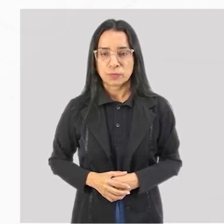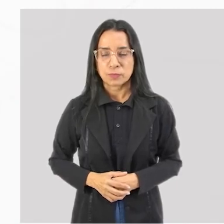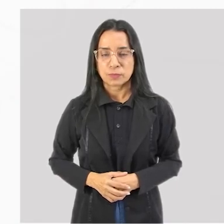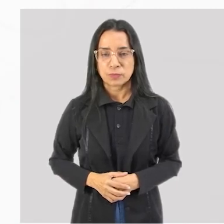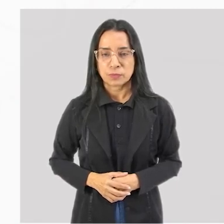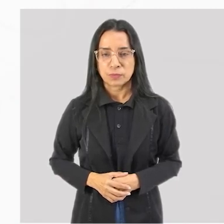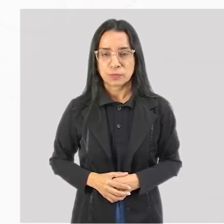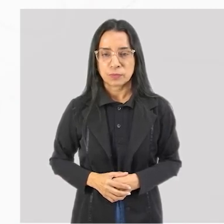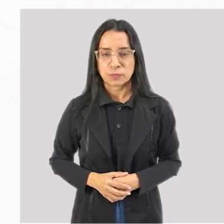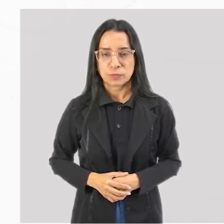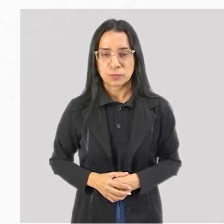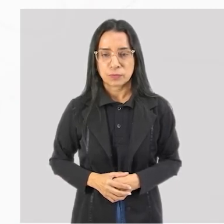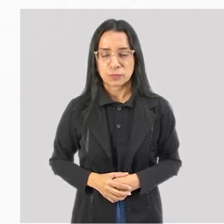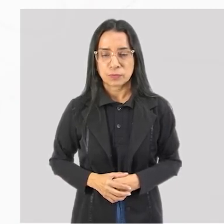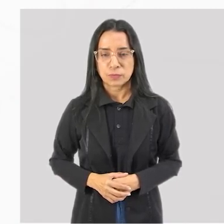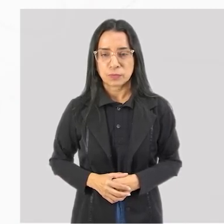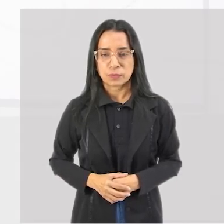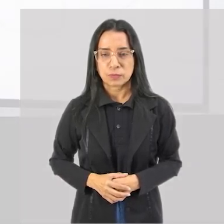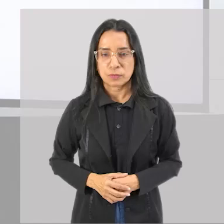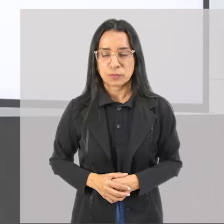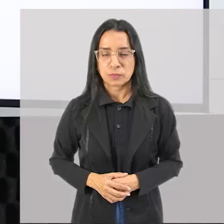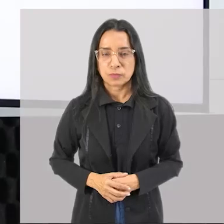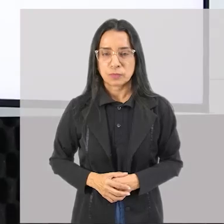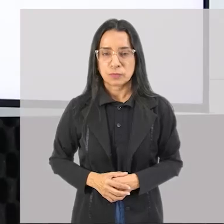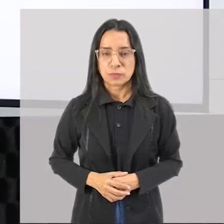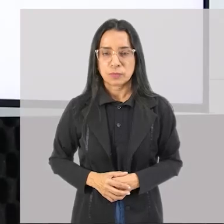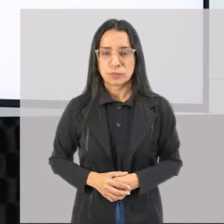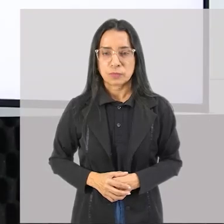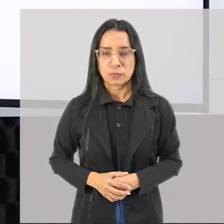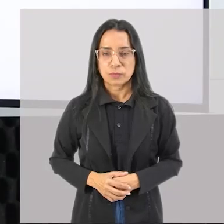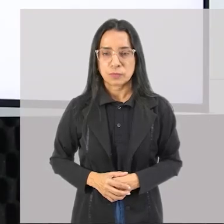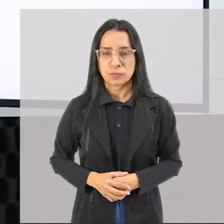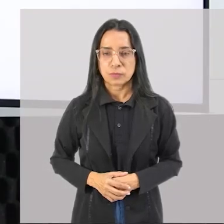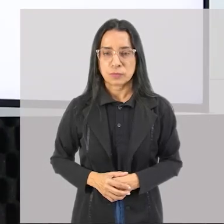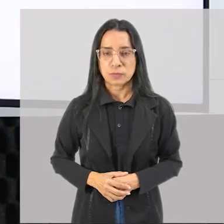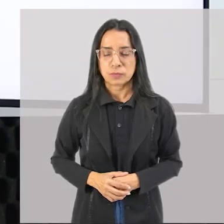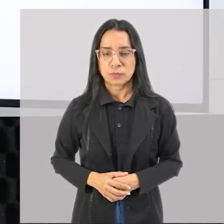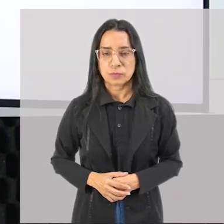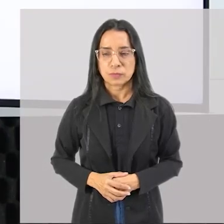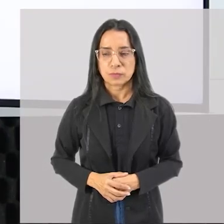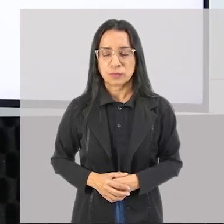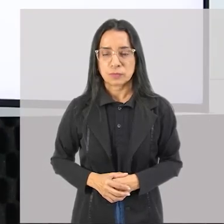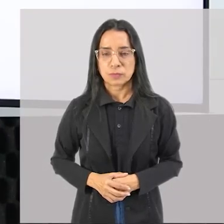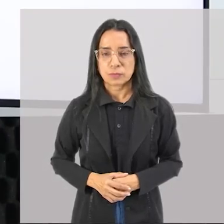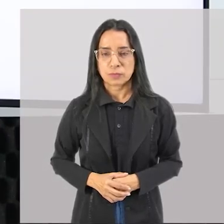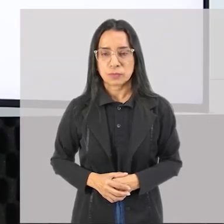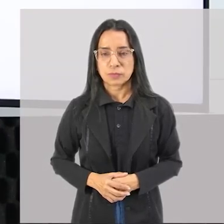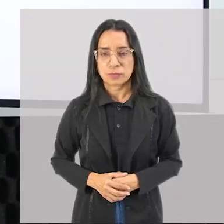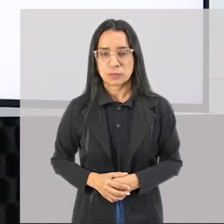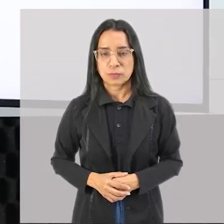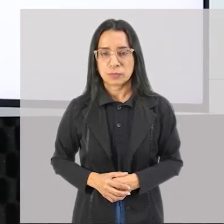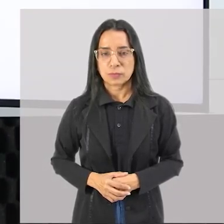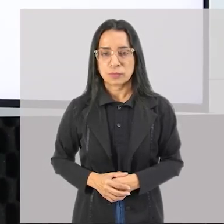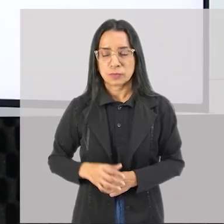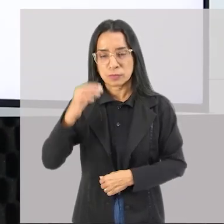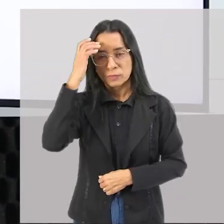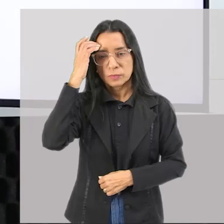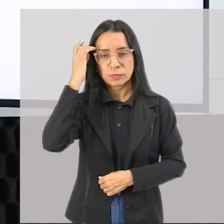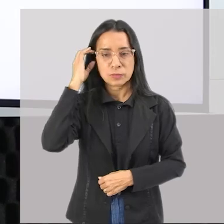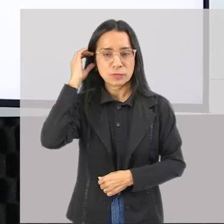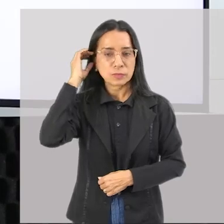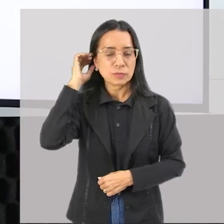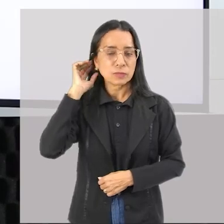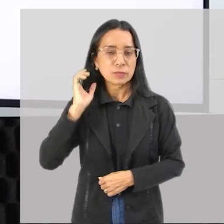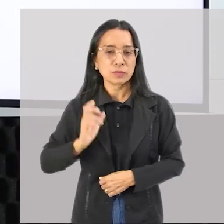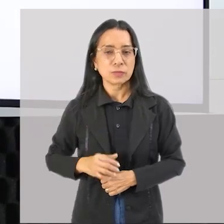hates getting up early, a conjunção que expressa o sentido de contraste entre amar correr